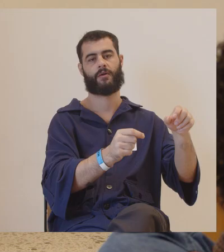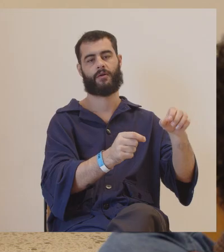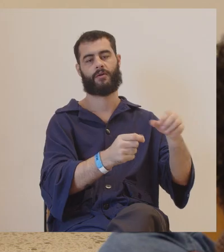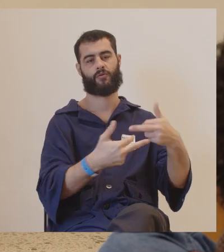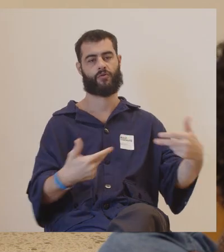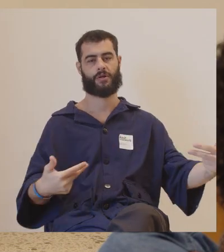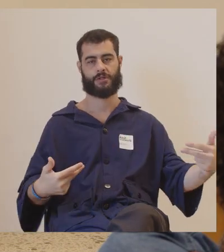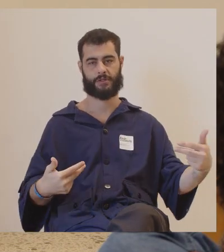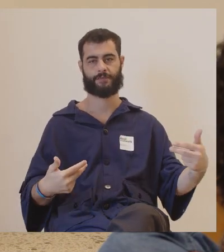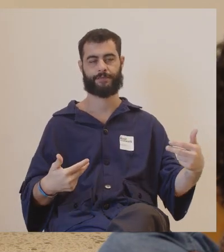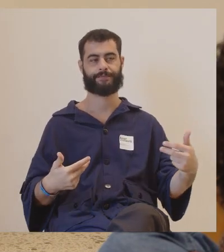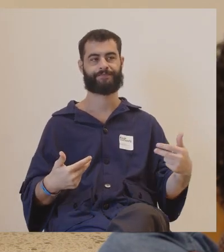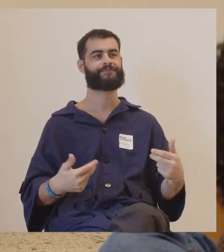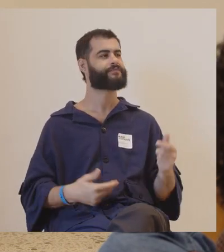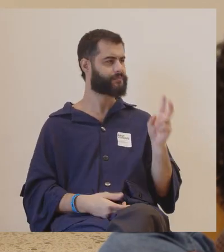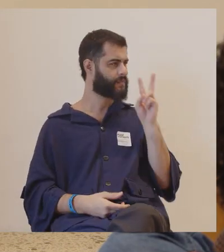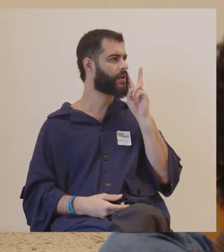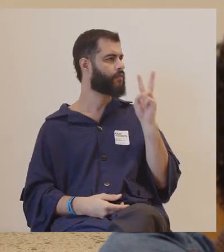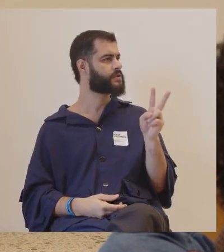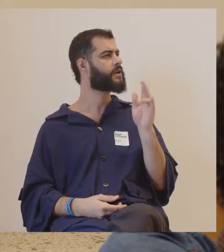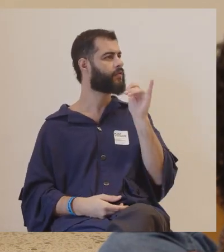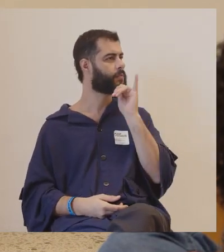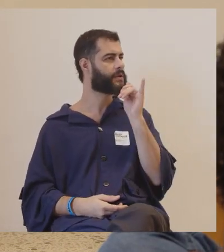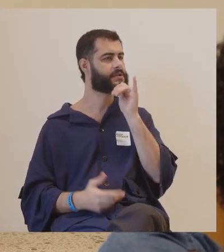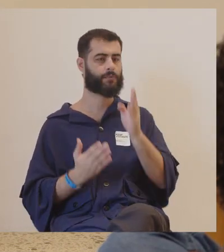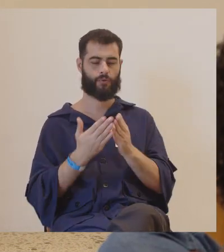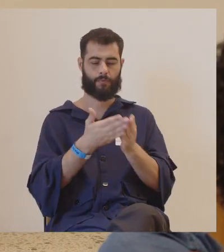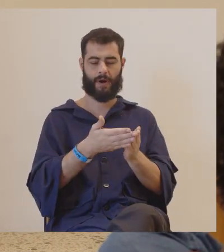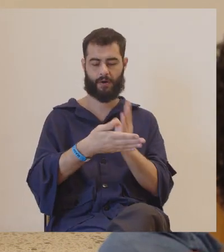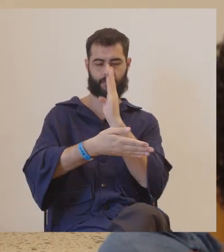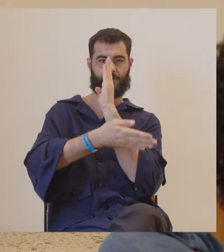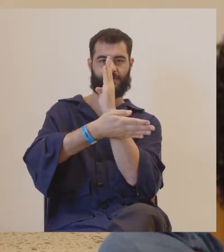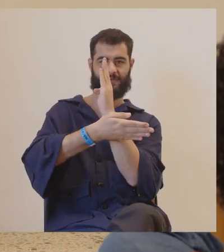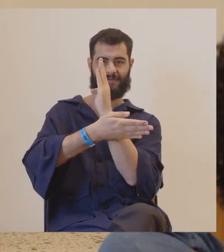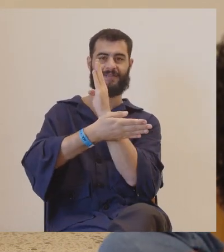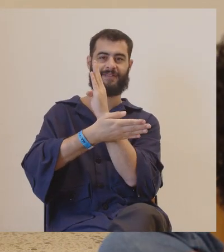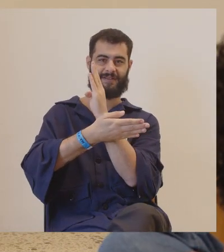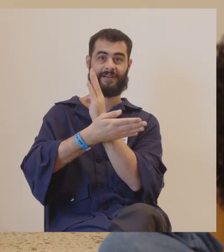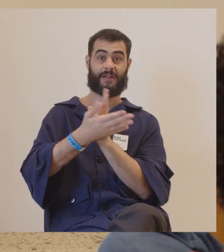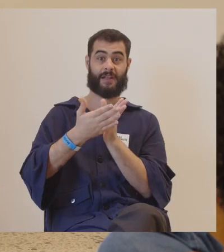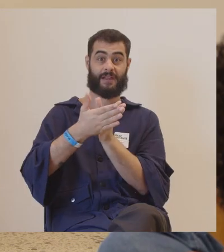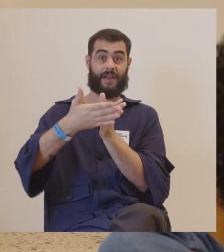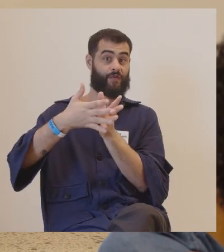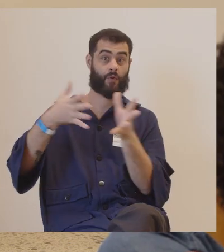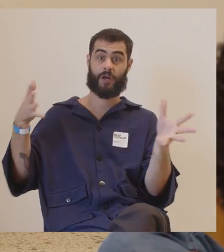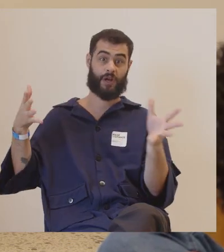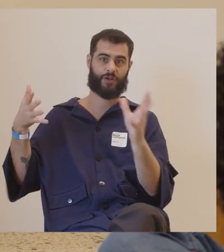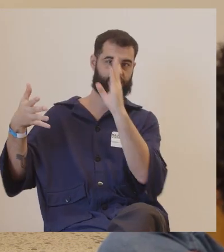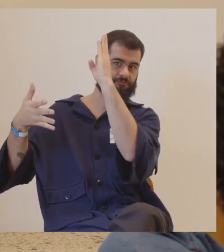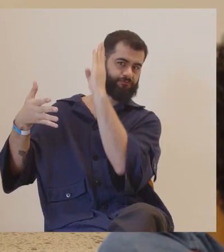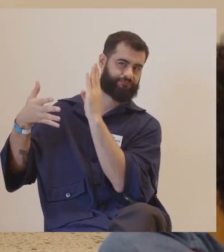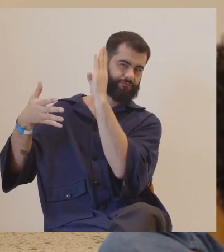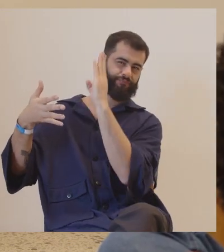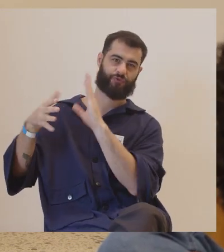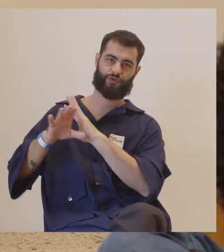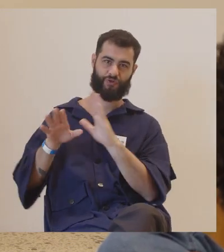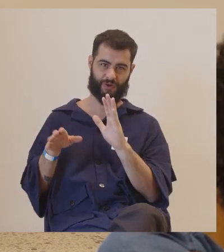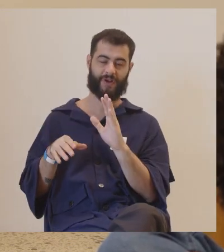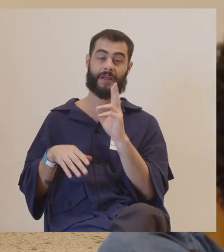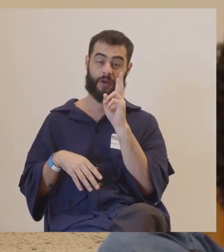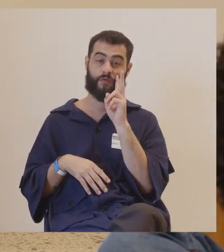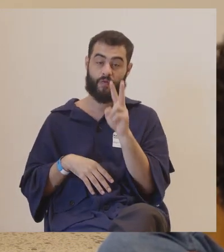né? Que você vê, por exemplo, as barcas cortadas, né? Você vê os grandes navios cortados também, mas você vê essas